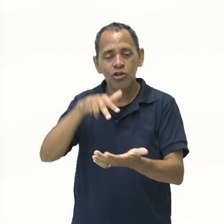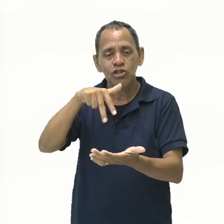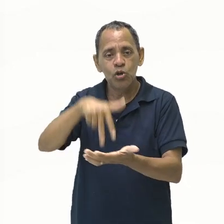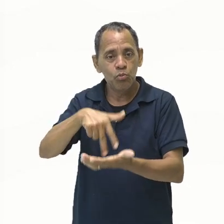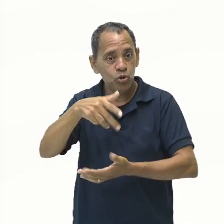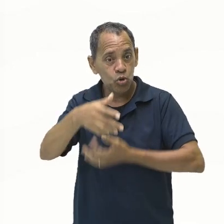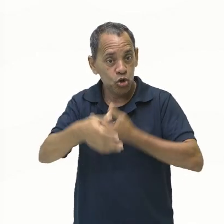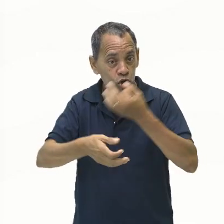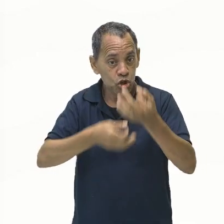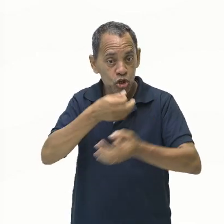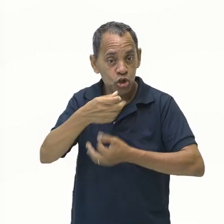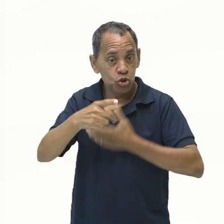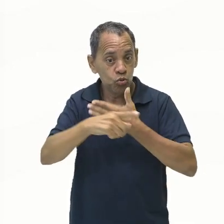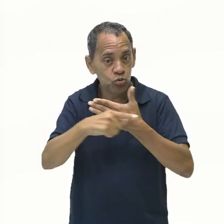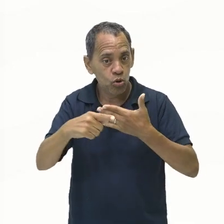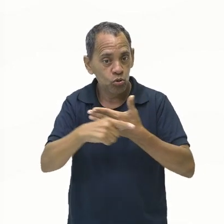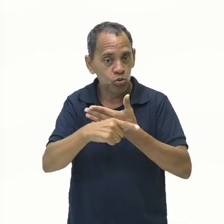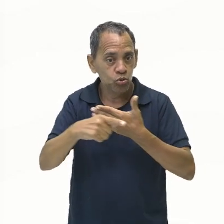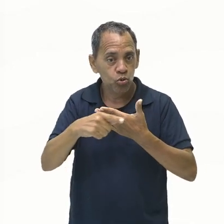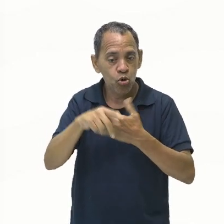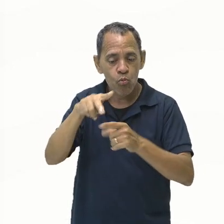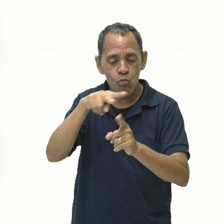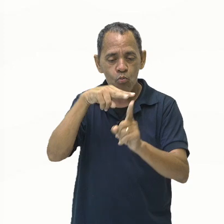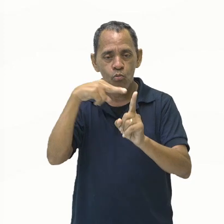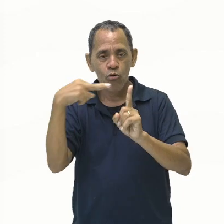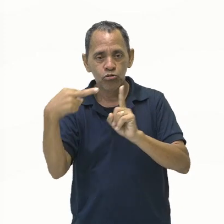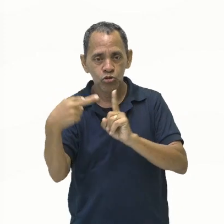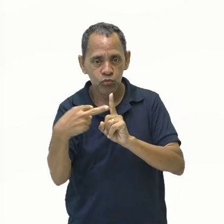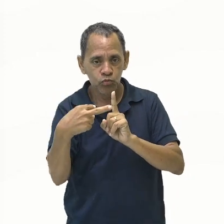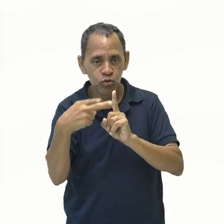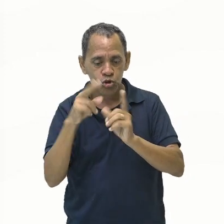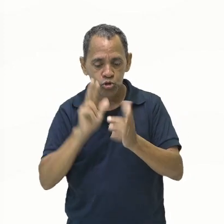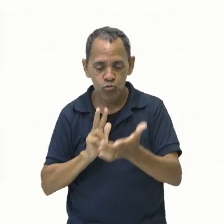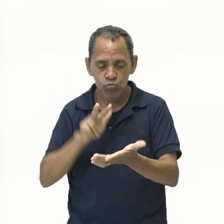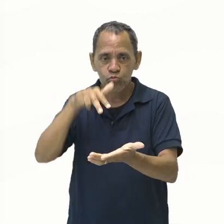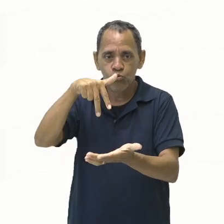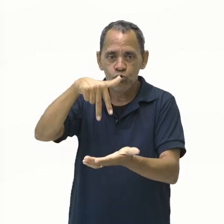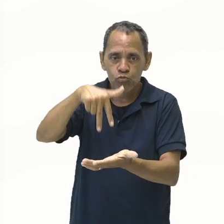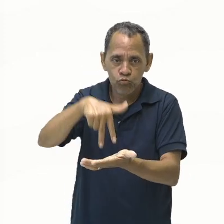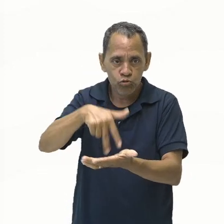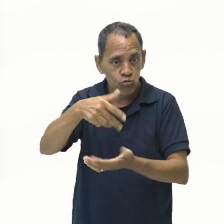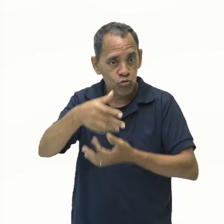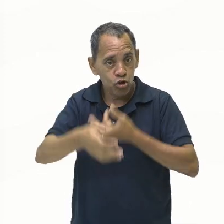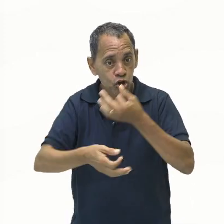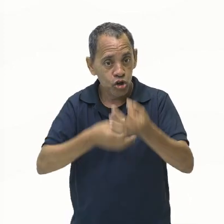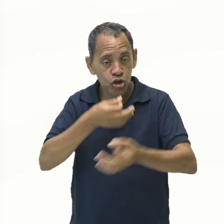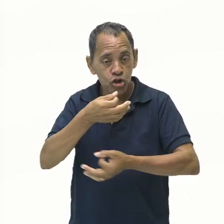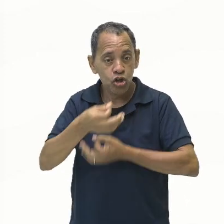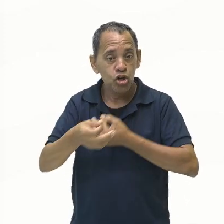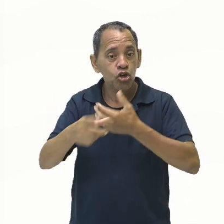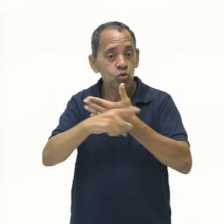do autor, é o meu ponto de vista, é um posicionamento crítico do autor. Essa vai ser a minha tese,